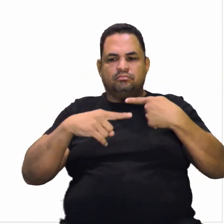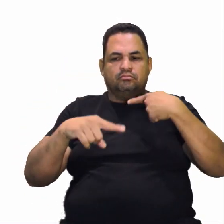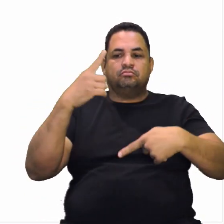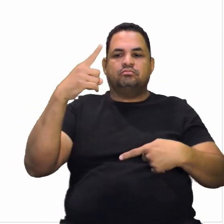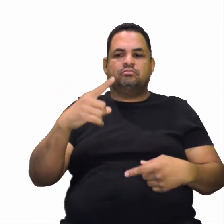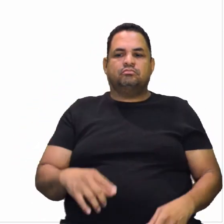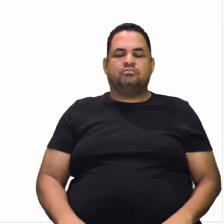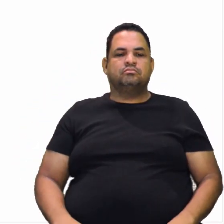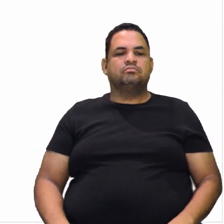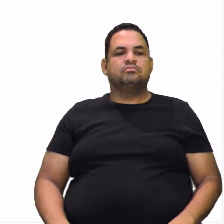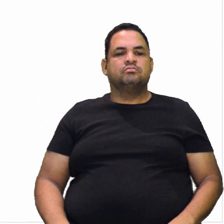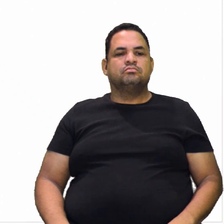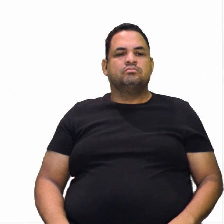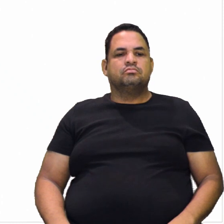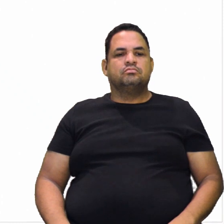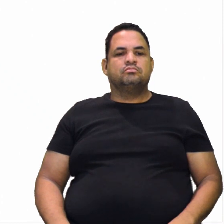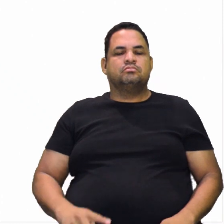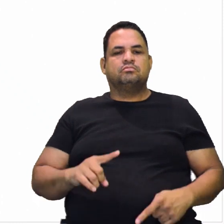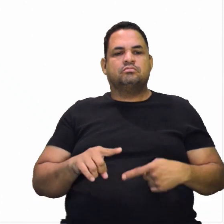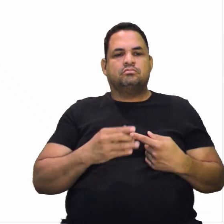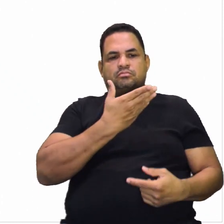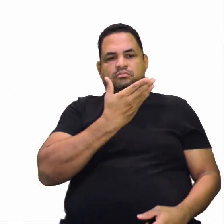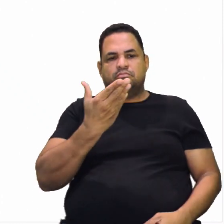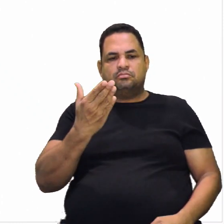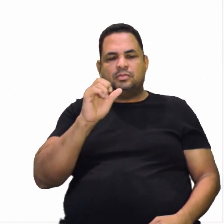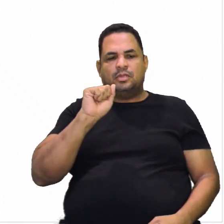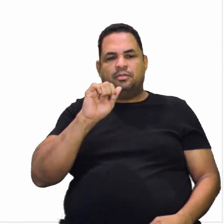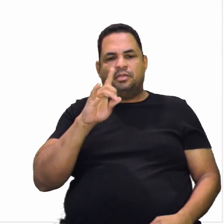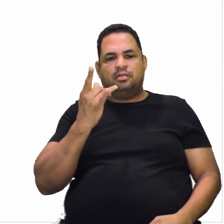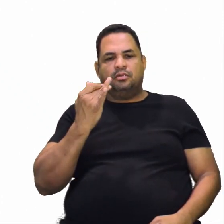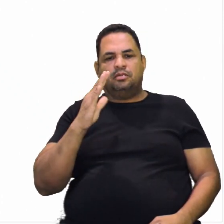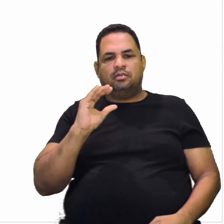Hieróglifos, hieráticos e demóticos.